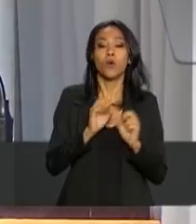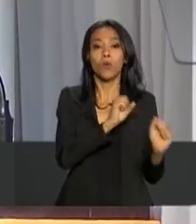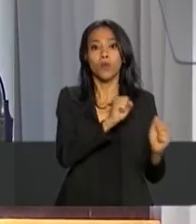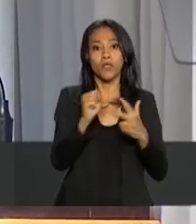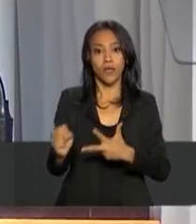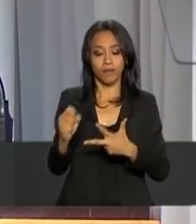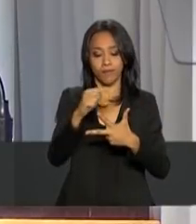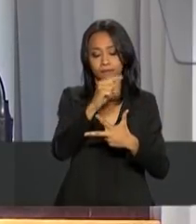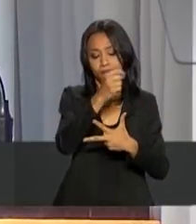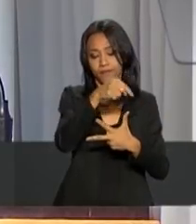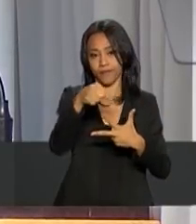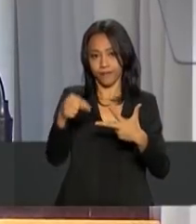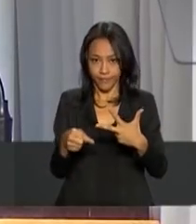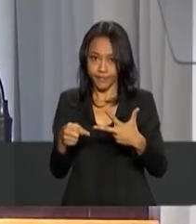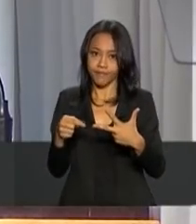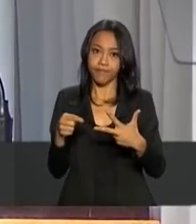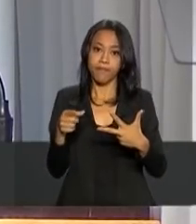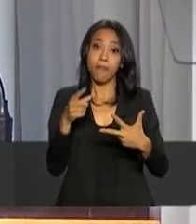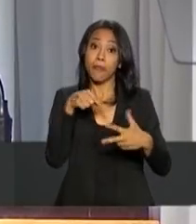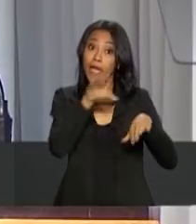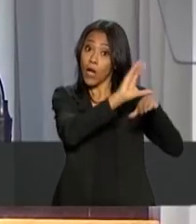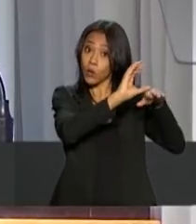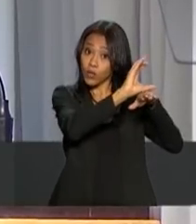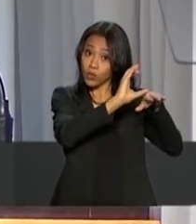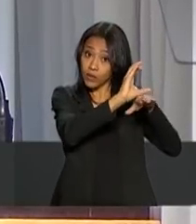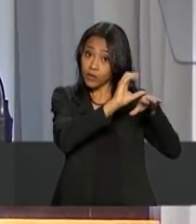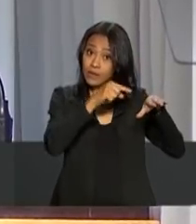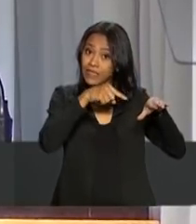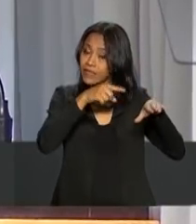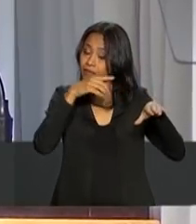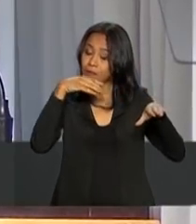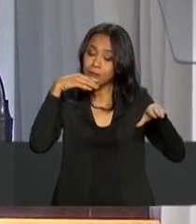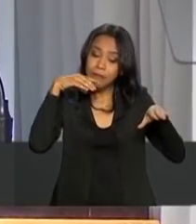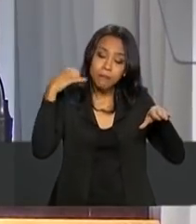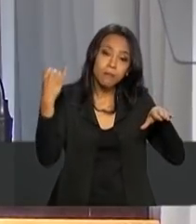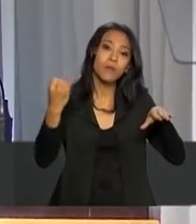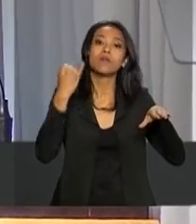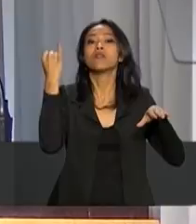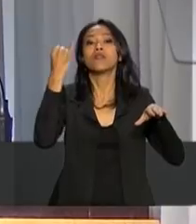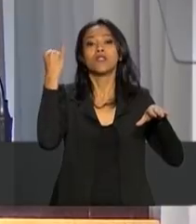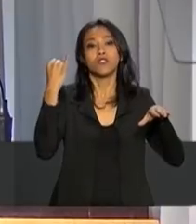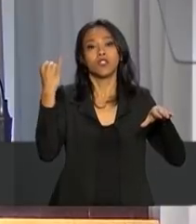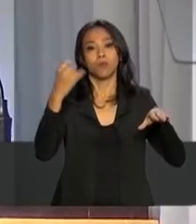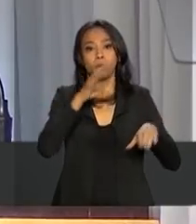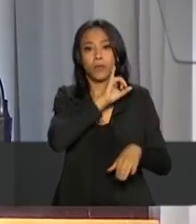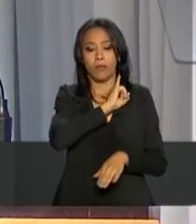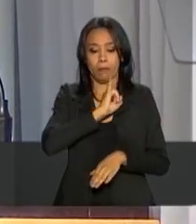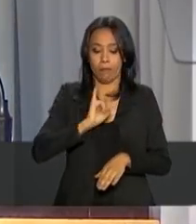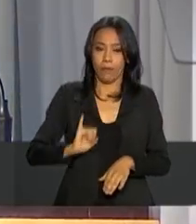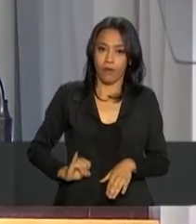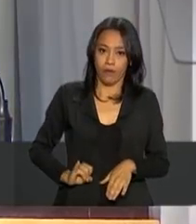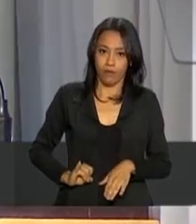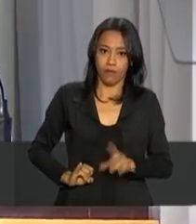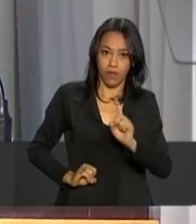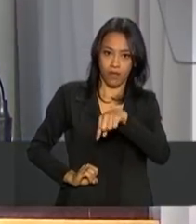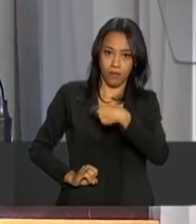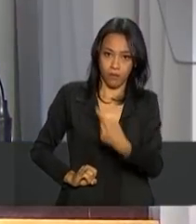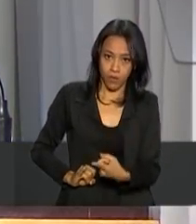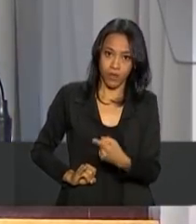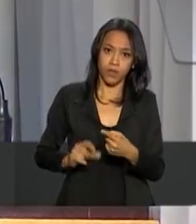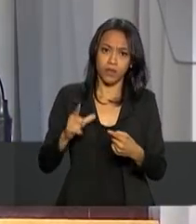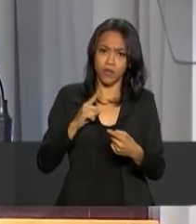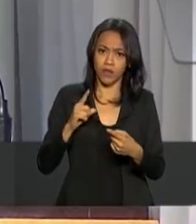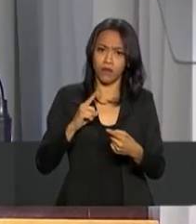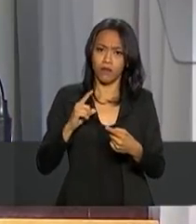poder moderador, que, segundo a Constituição, era a chave política do Império e a ele incumbia velar pela independência e harmonia dos